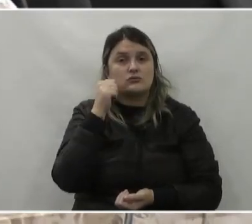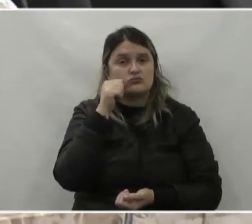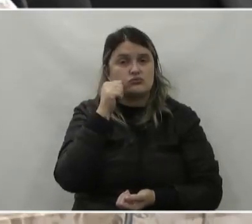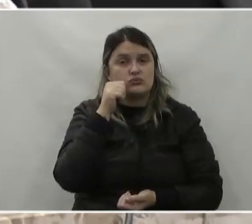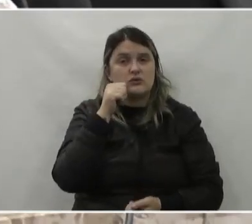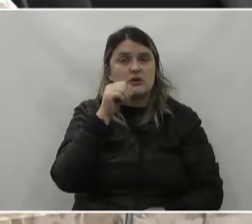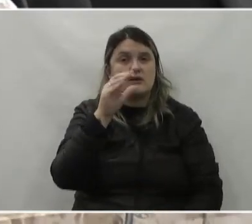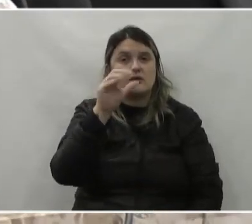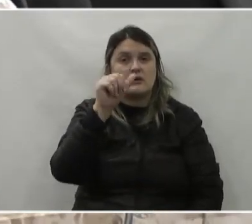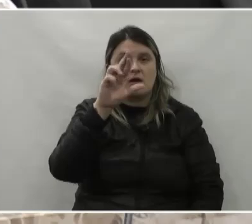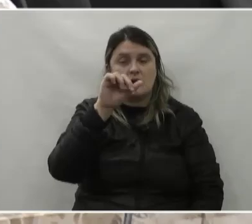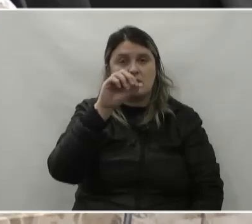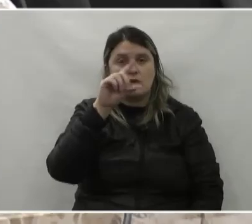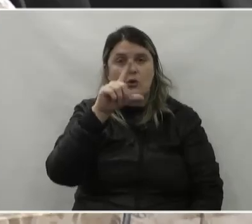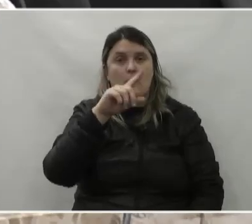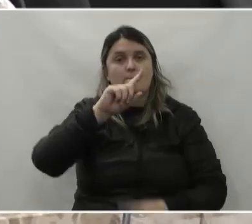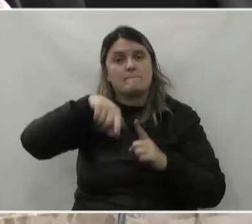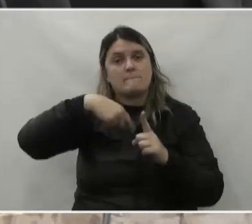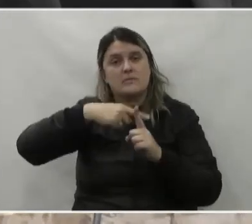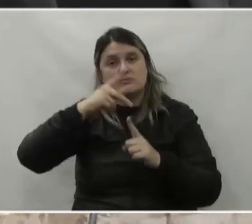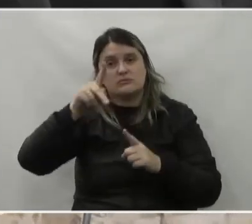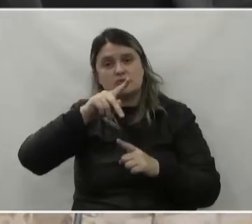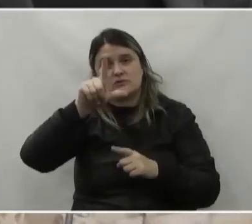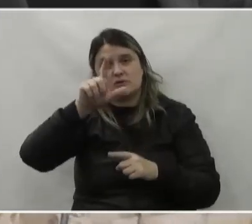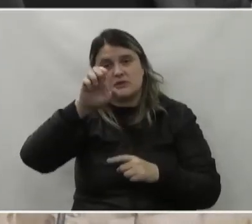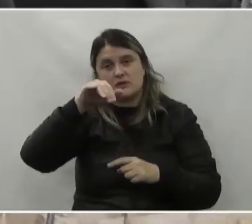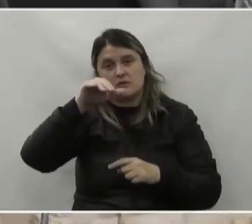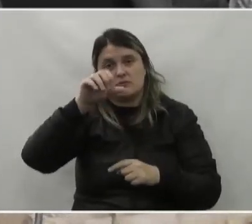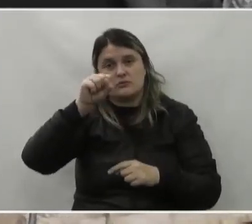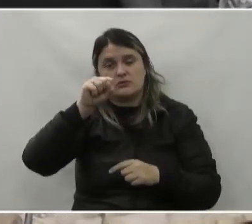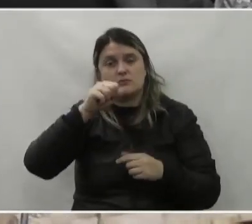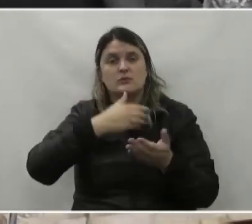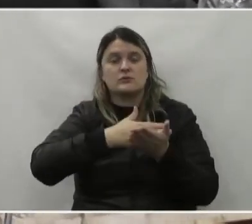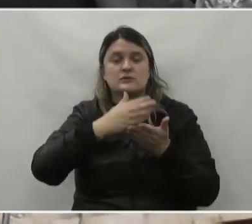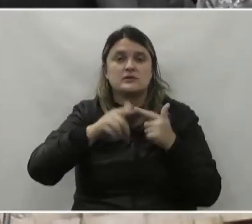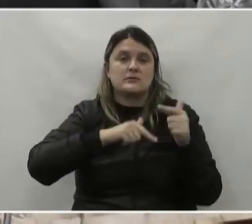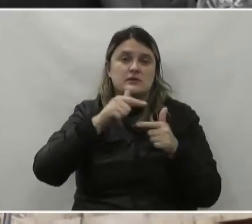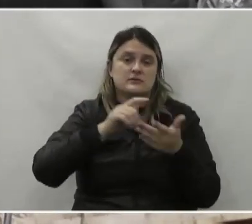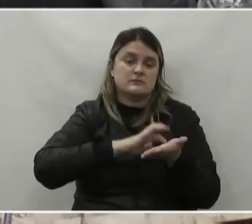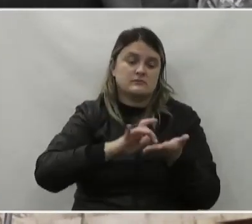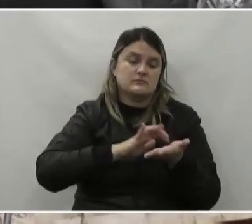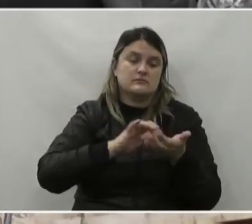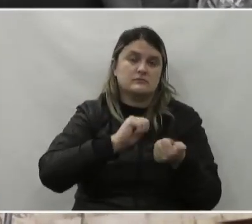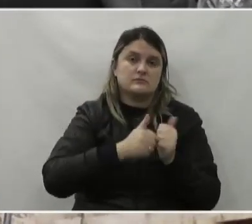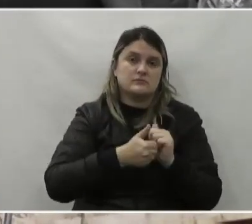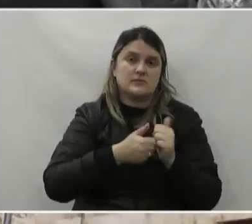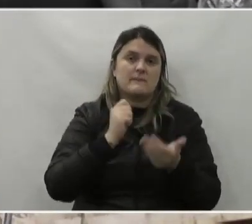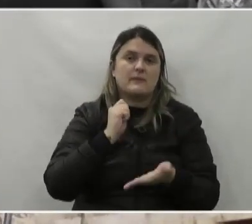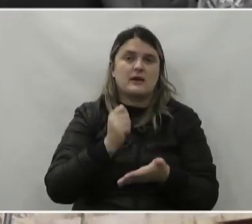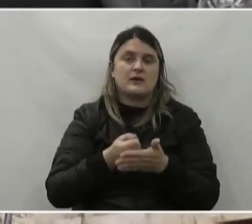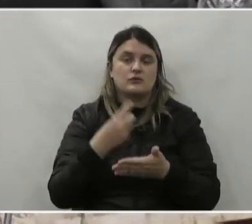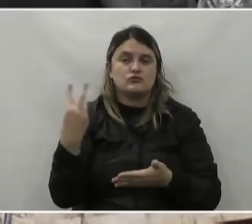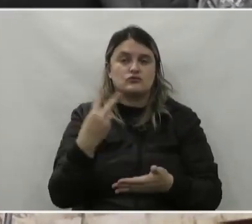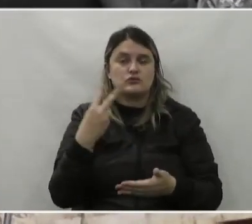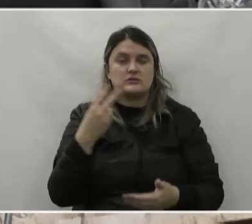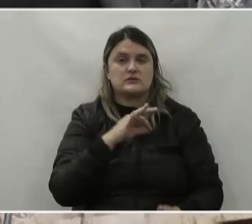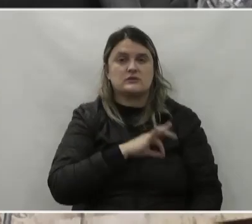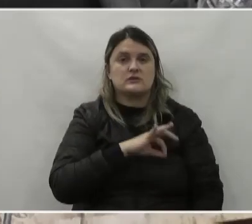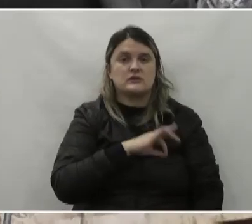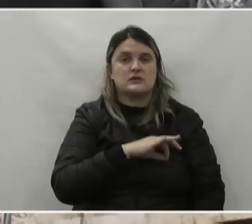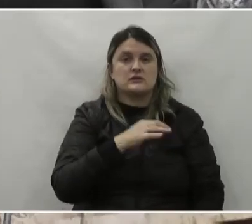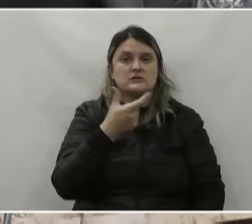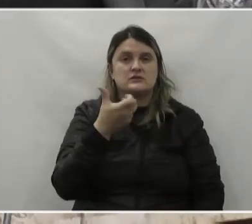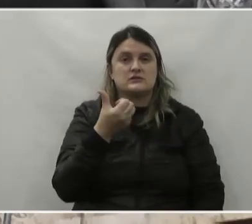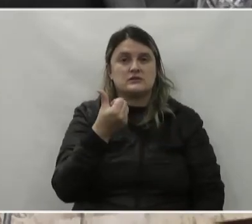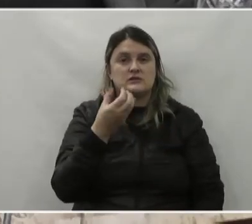professor Lemos para a Secretaria de Esportes aqui de União da Vitória. 60 mil do deputado estadual